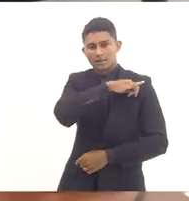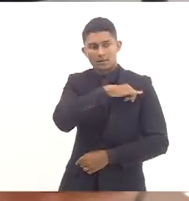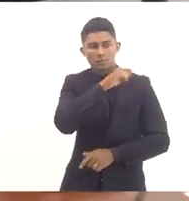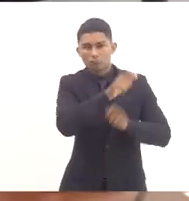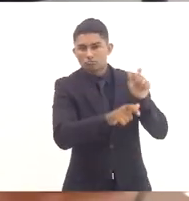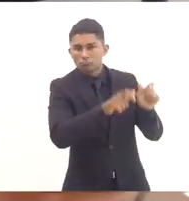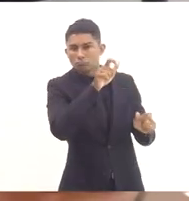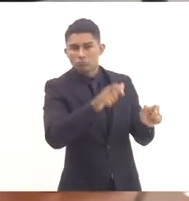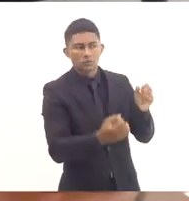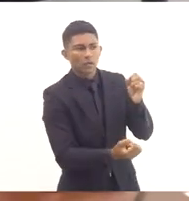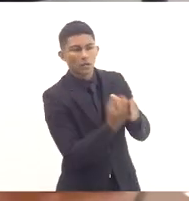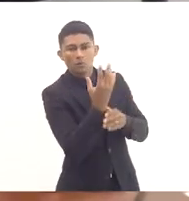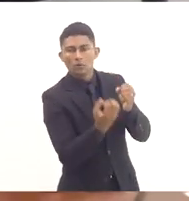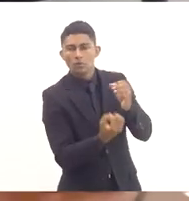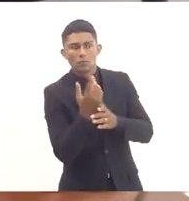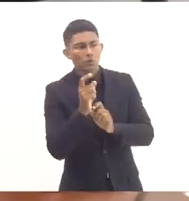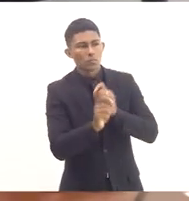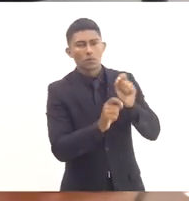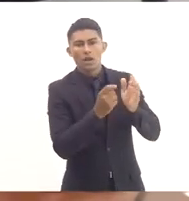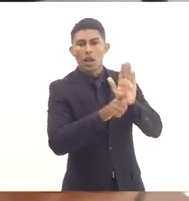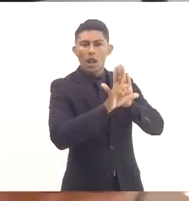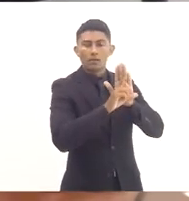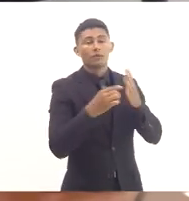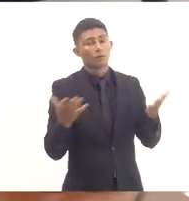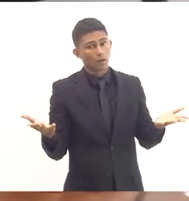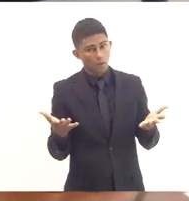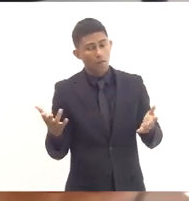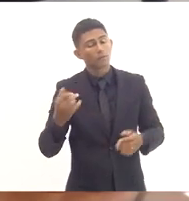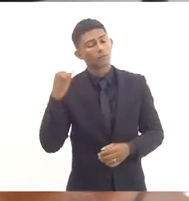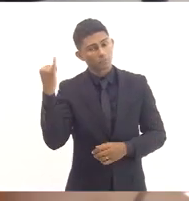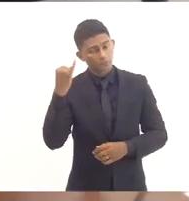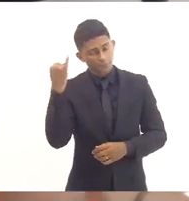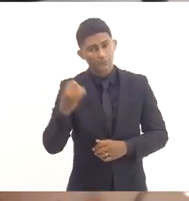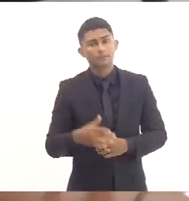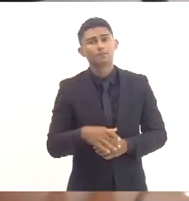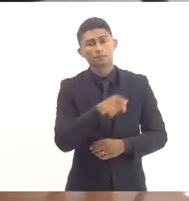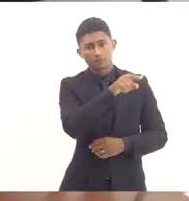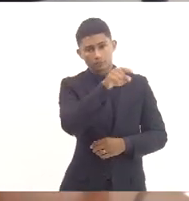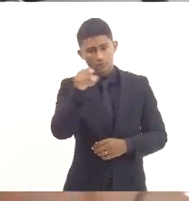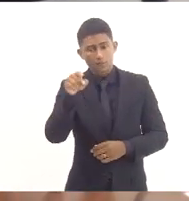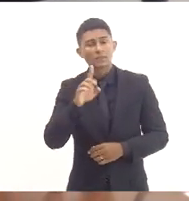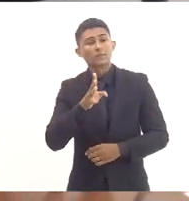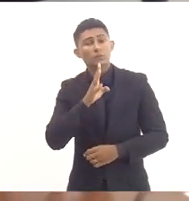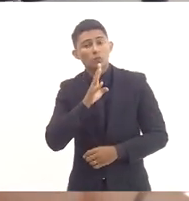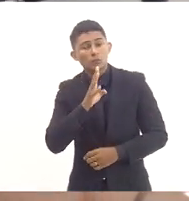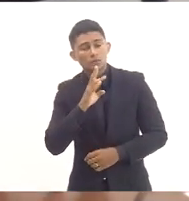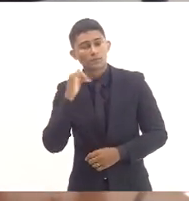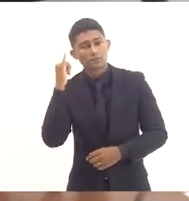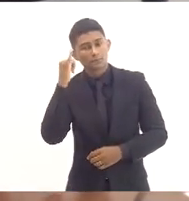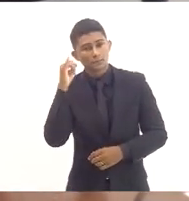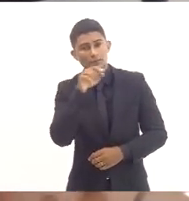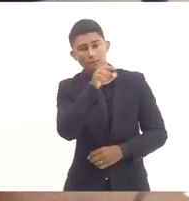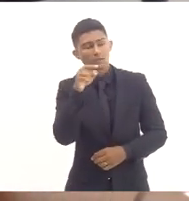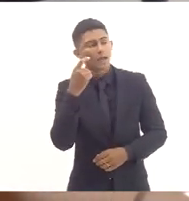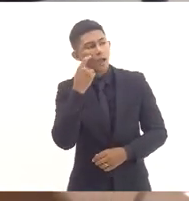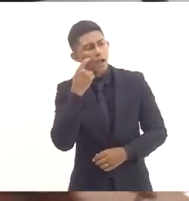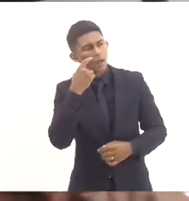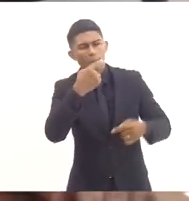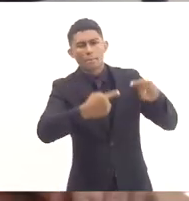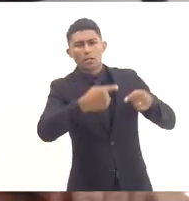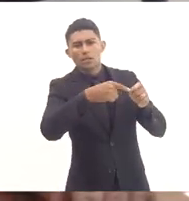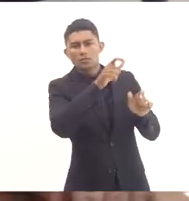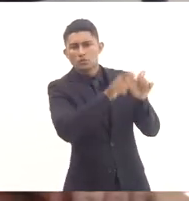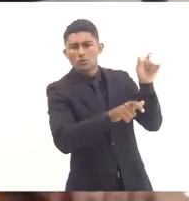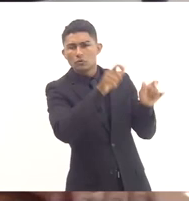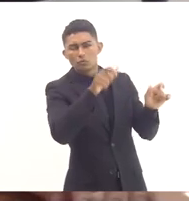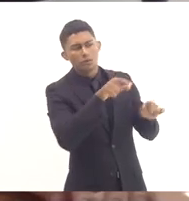é um momento oportuno um bom momento para conhecer todos aqueles parlamentares que representam